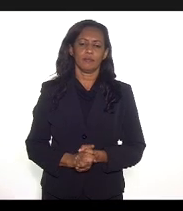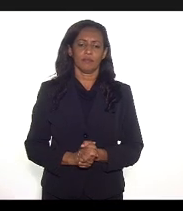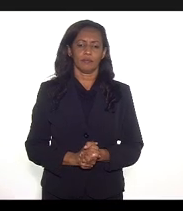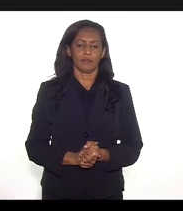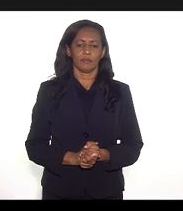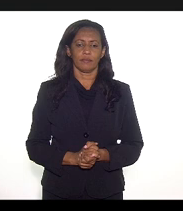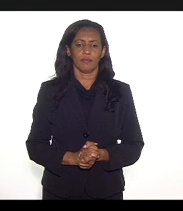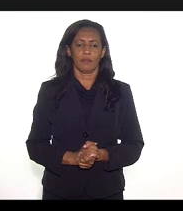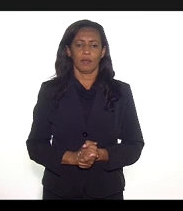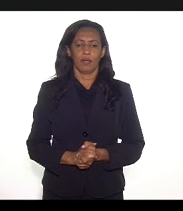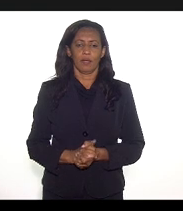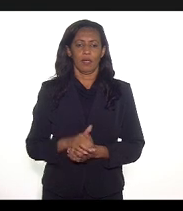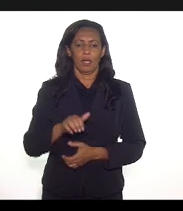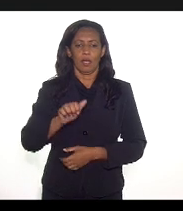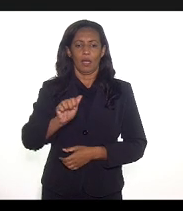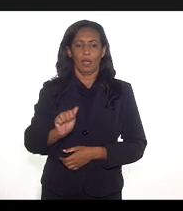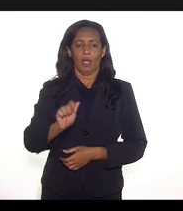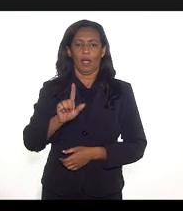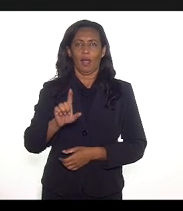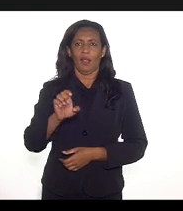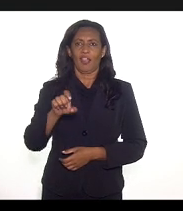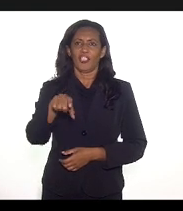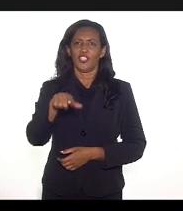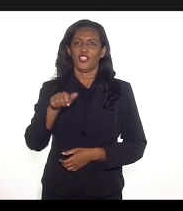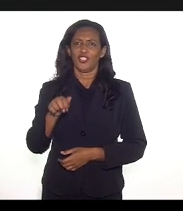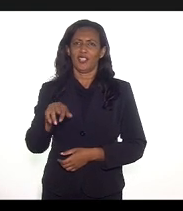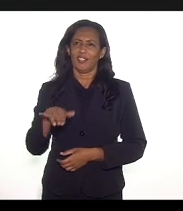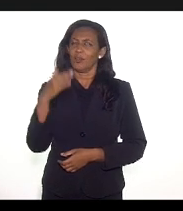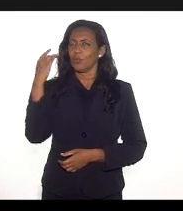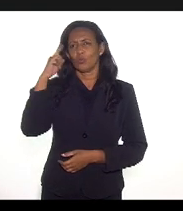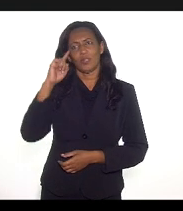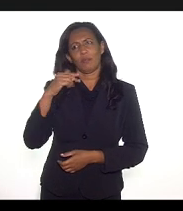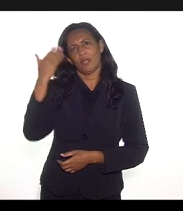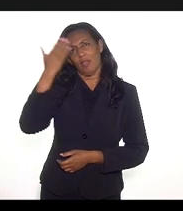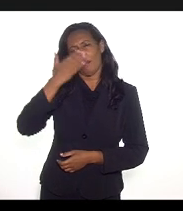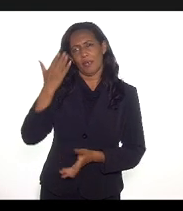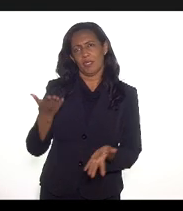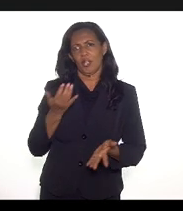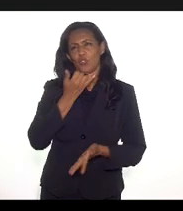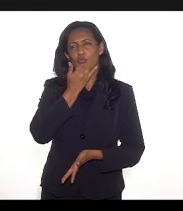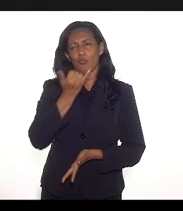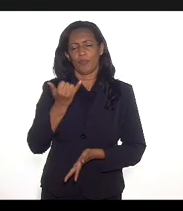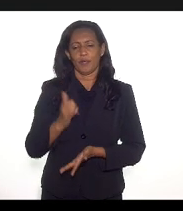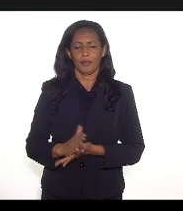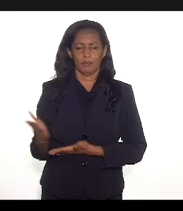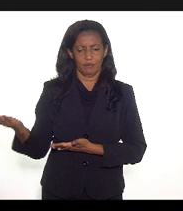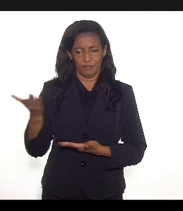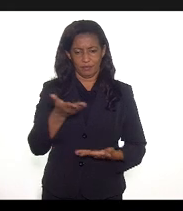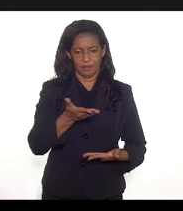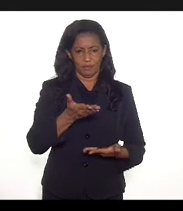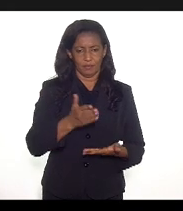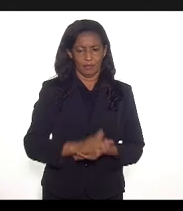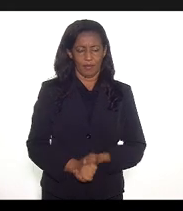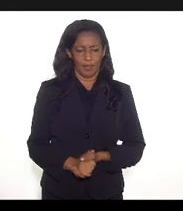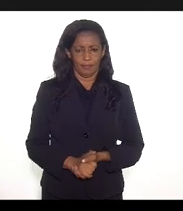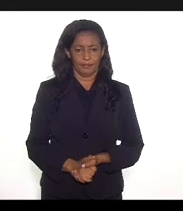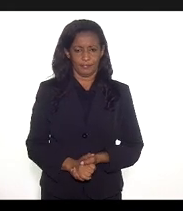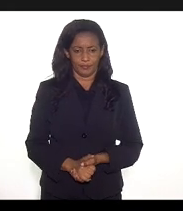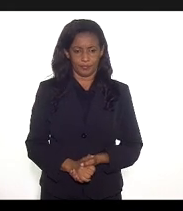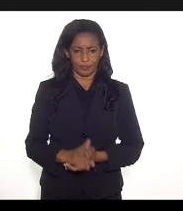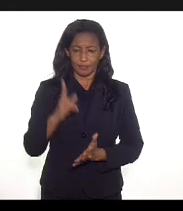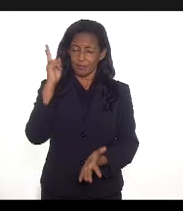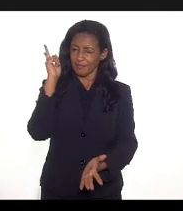Deputado Alexandre Freitas, eu não sabia que o senhor ainda estava presente. Por favor, deputado Alexandre Freitas. Obrigado, Luiz.